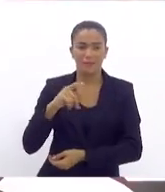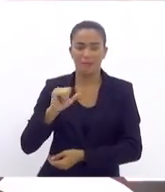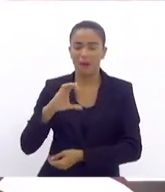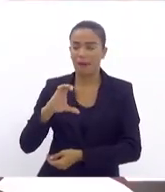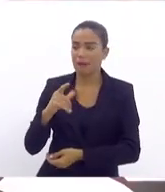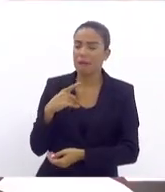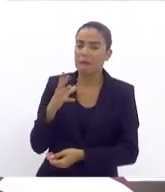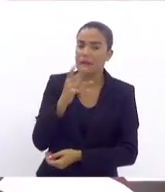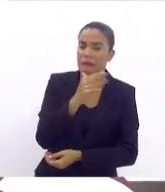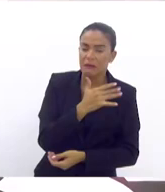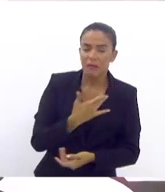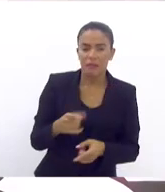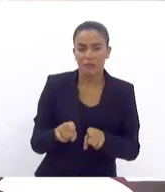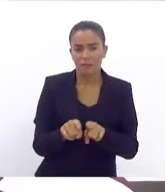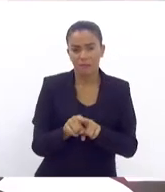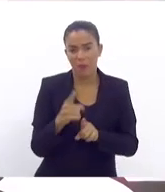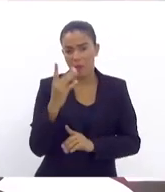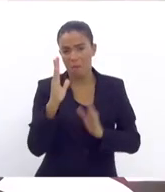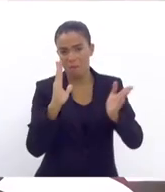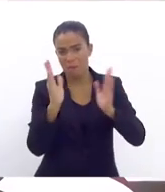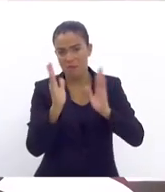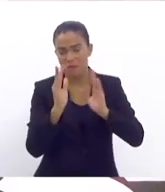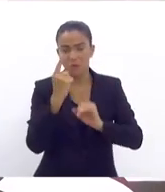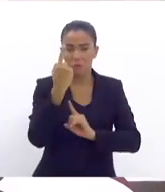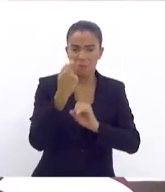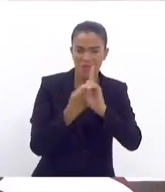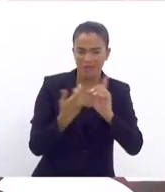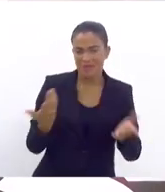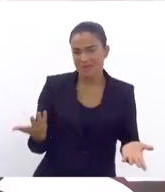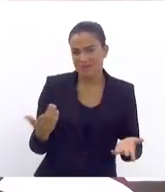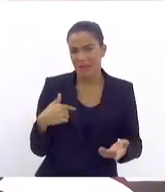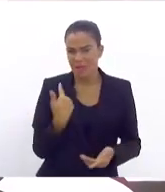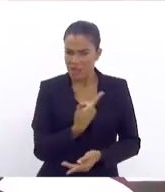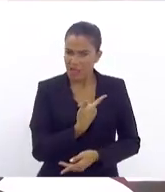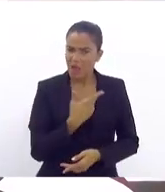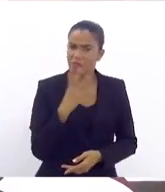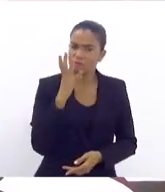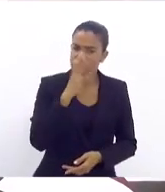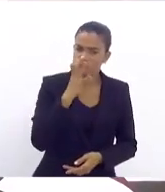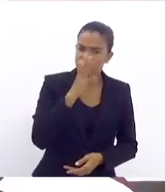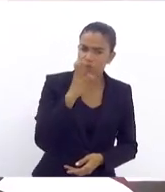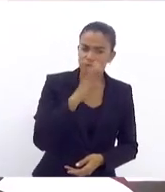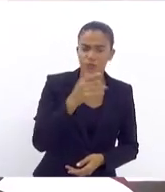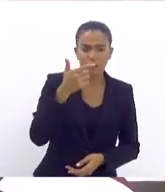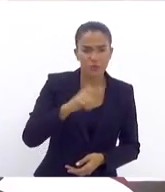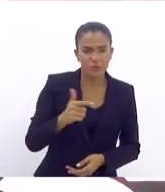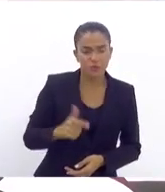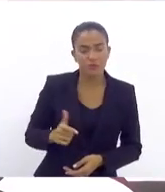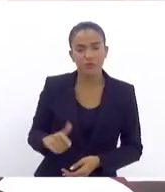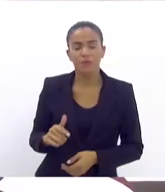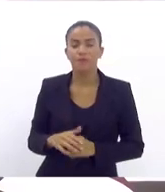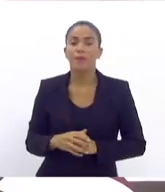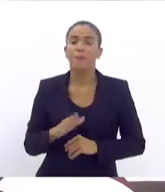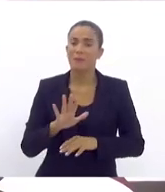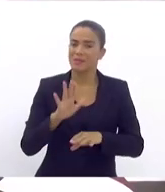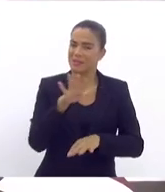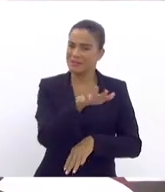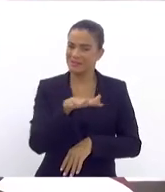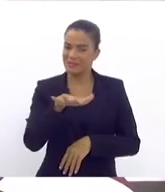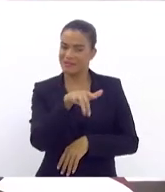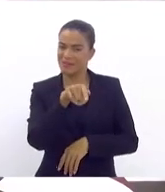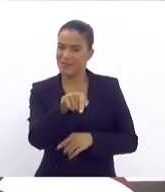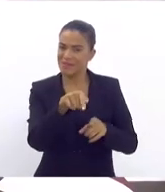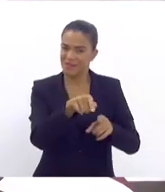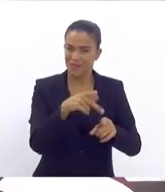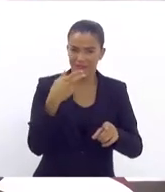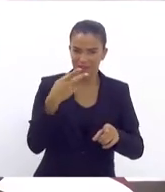em diligência tem em tese um mês. Pois é, é isso. Eu tenho sido reticente com baixas em diligência. Inclusive. Mas nesse caso, eu acho que, como